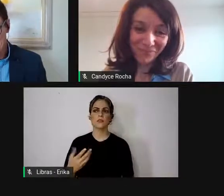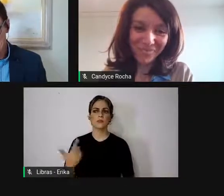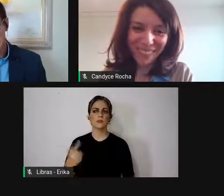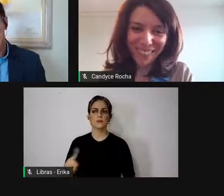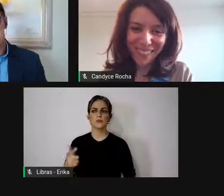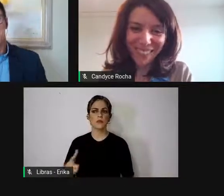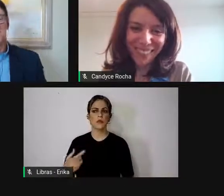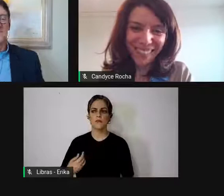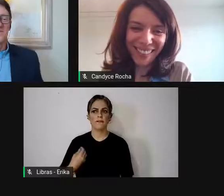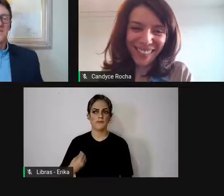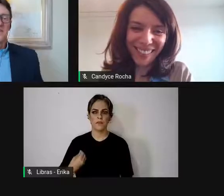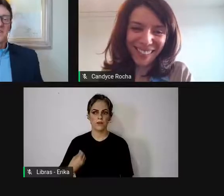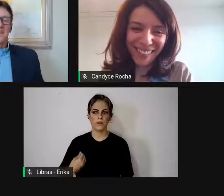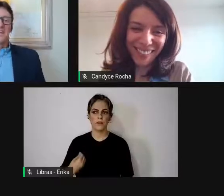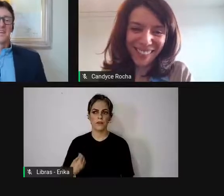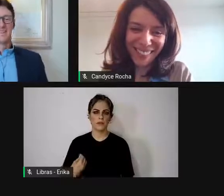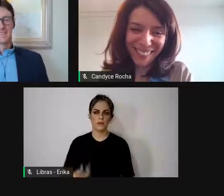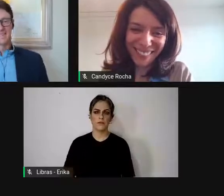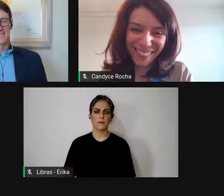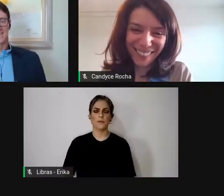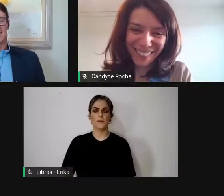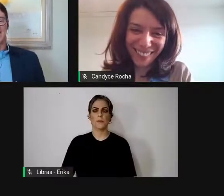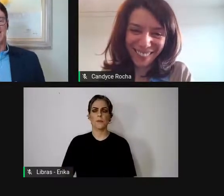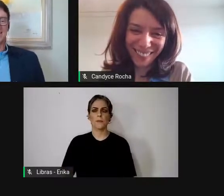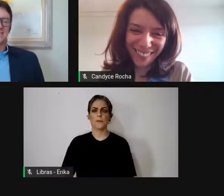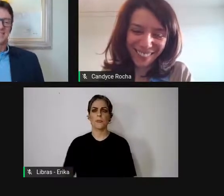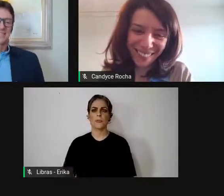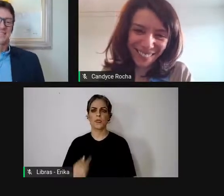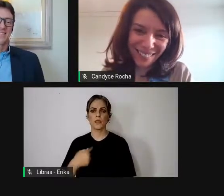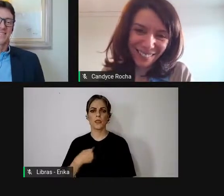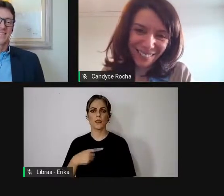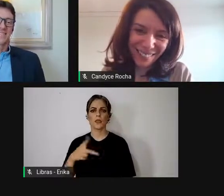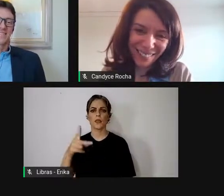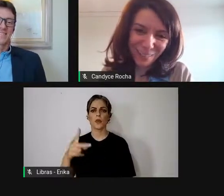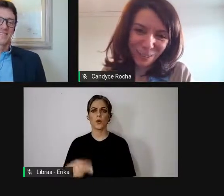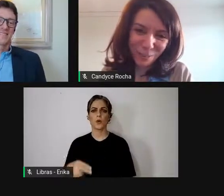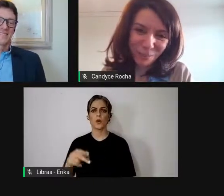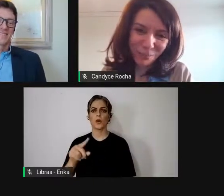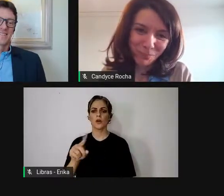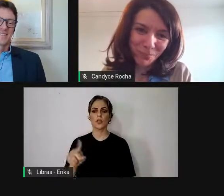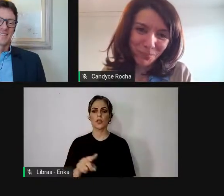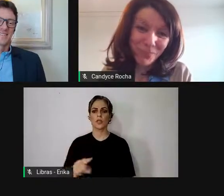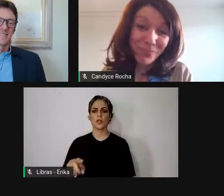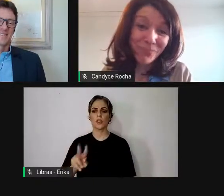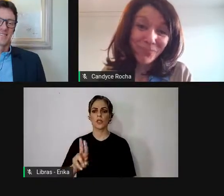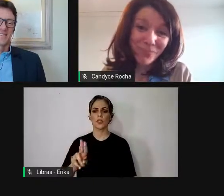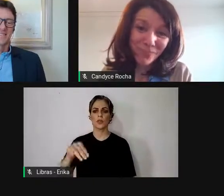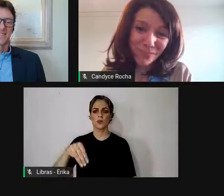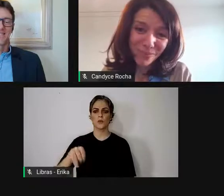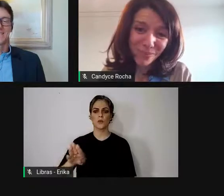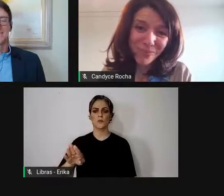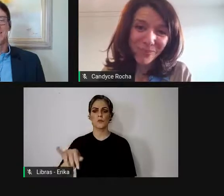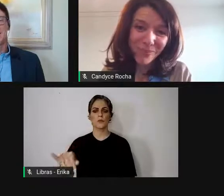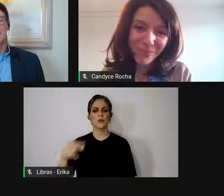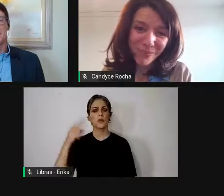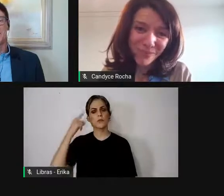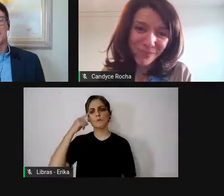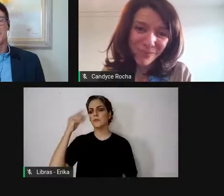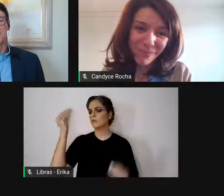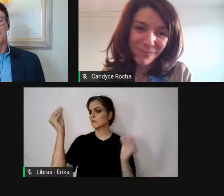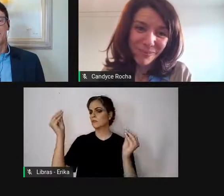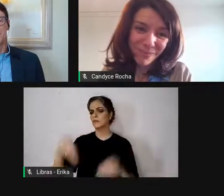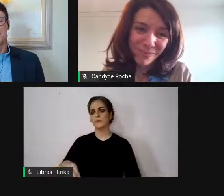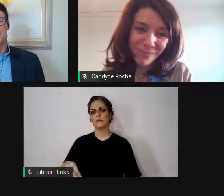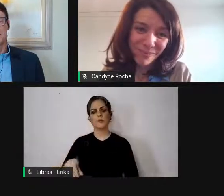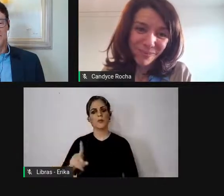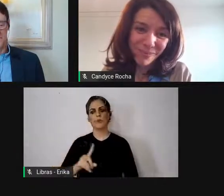até desisti de entregar o meu trabalho, eu não tinha condições físicas, né, e houve na época